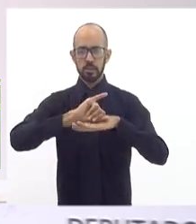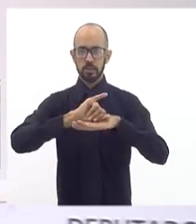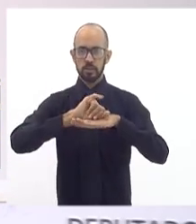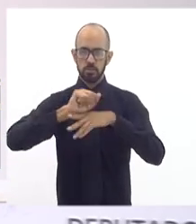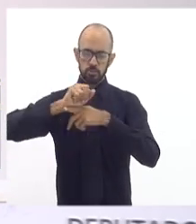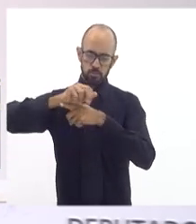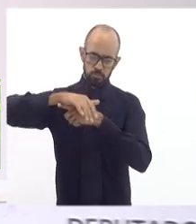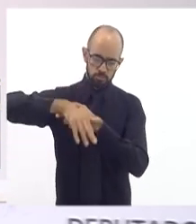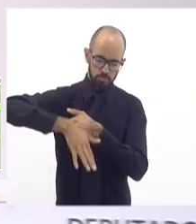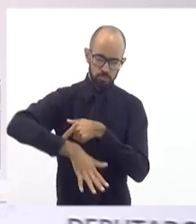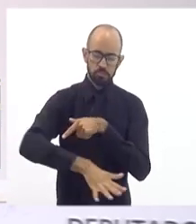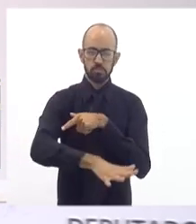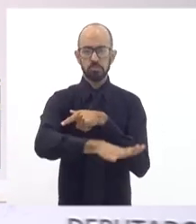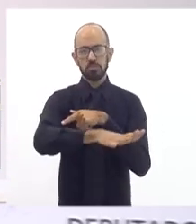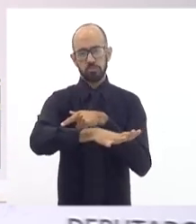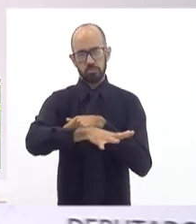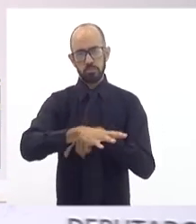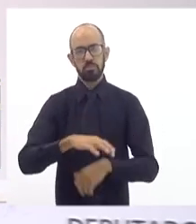reservatórios e